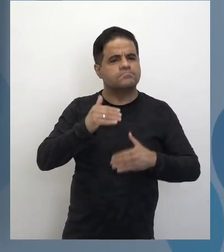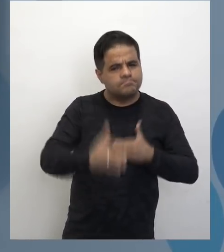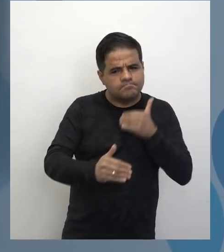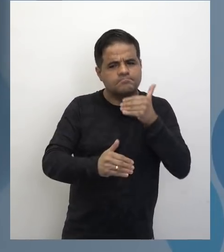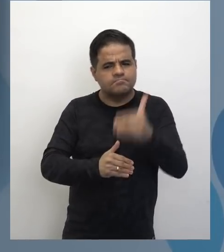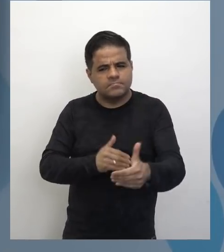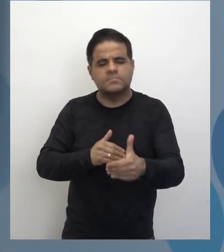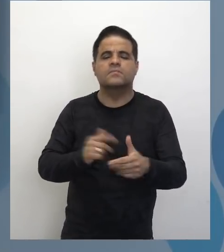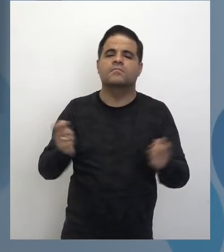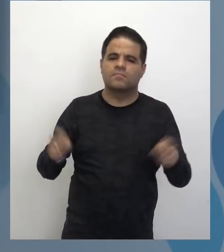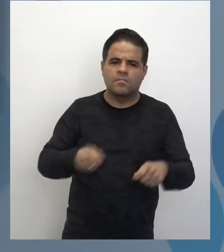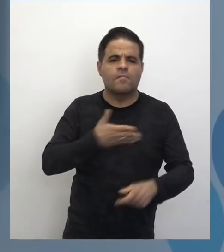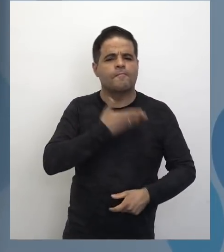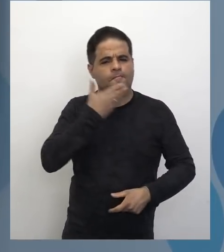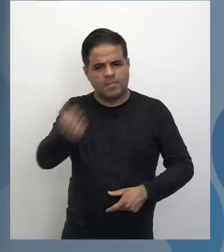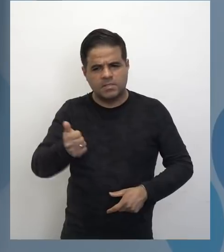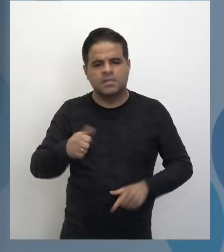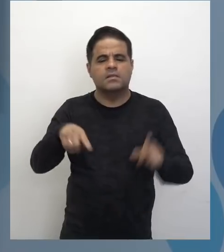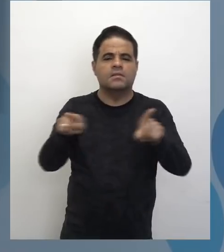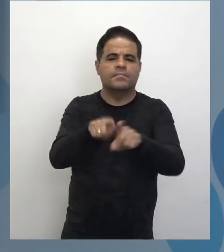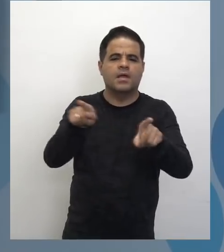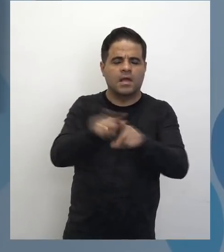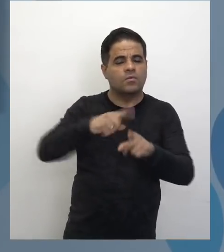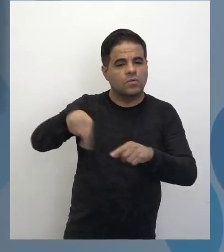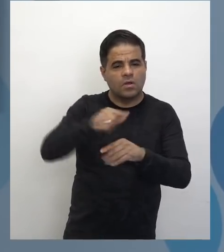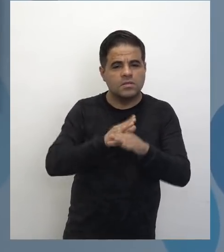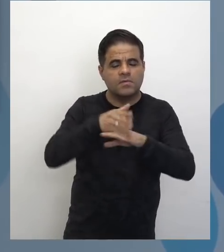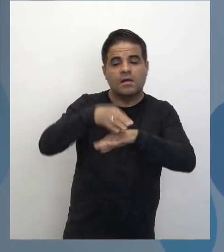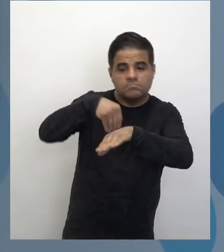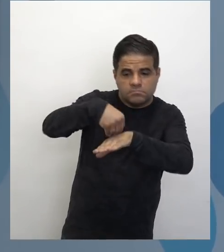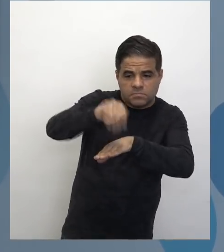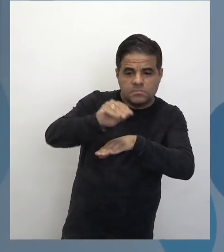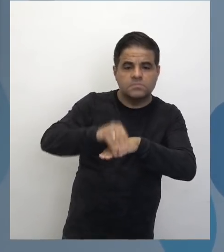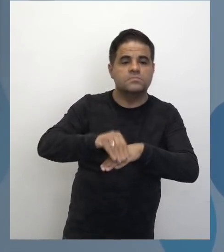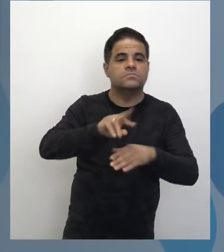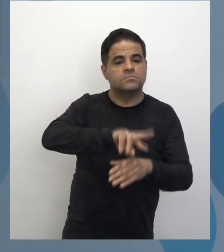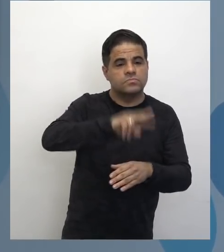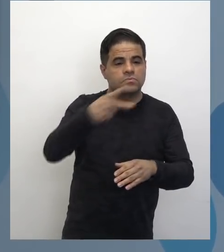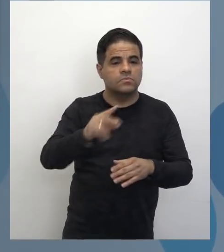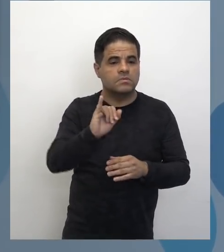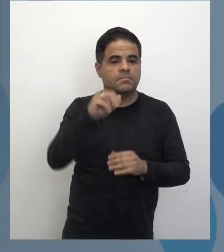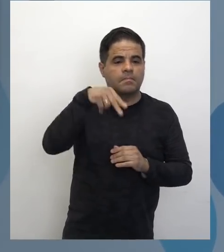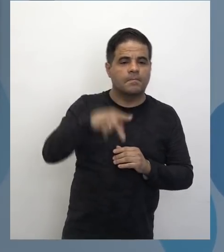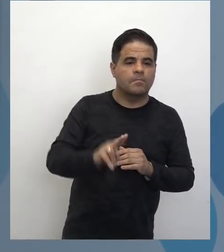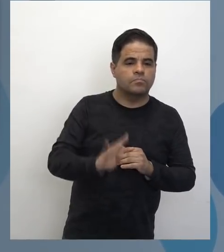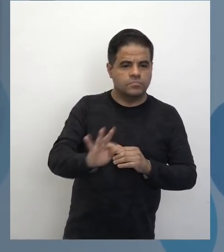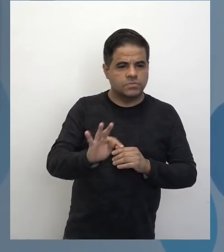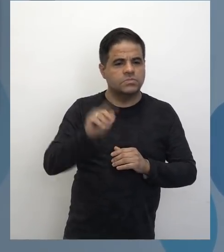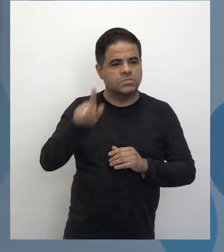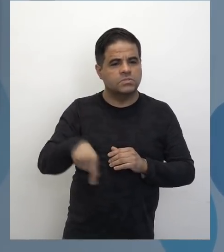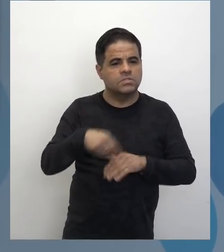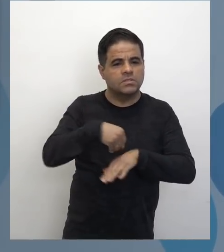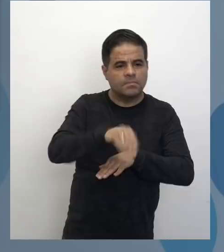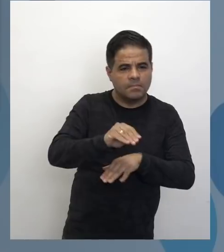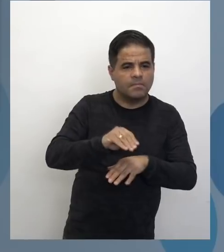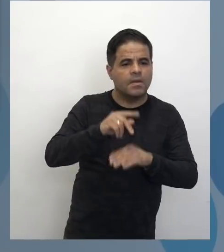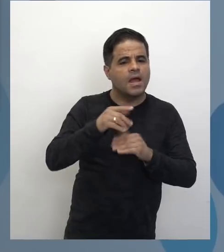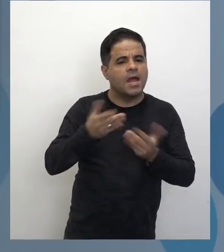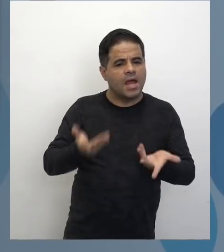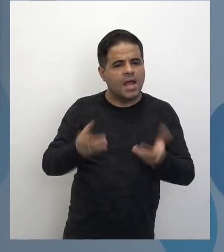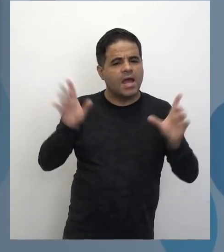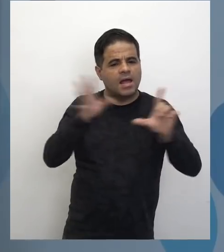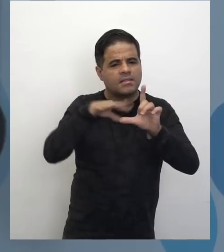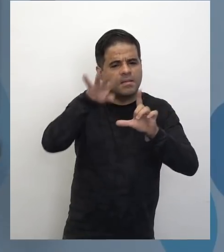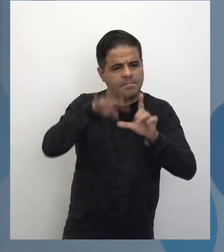dela, facilita muito quando a gente vai passar essa ideia para o Python, tá? Então, é óbvio, a tabela da verdade é uma